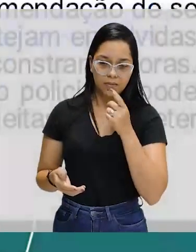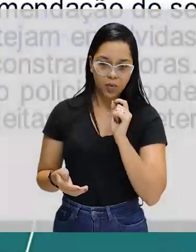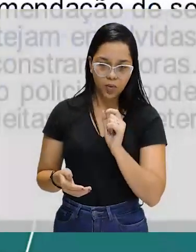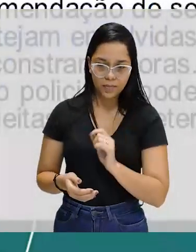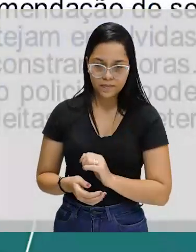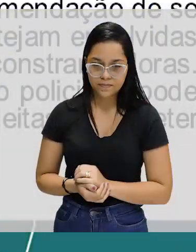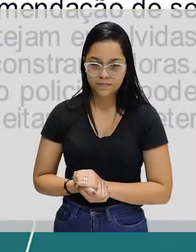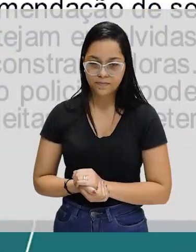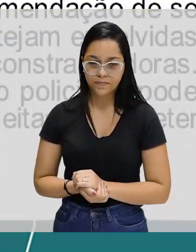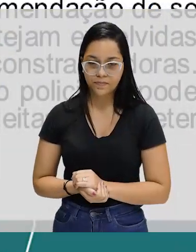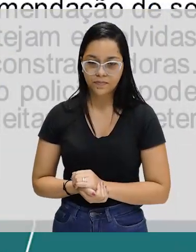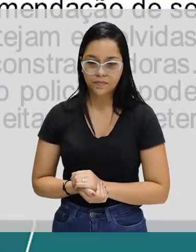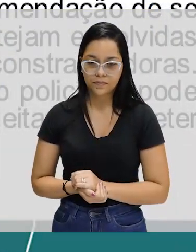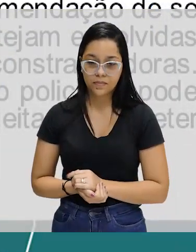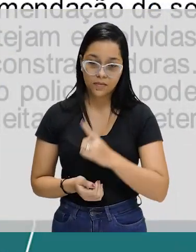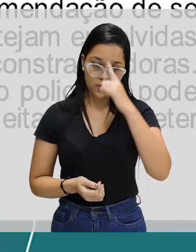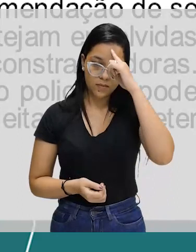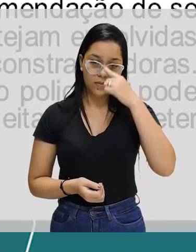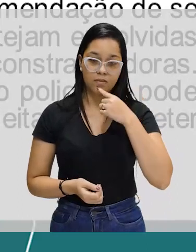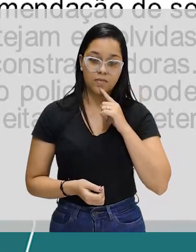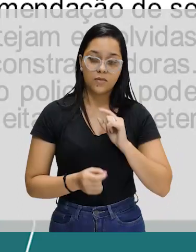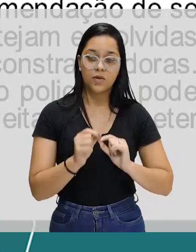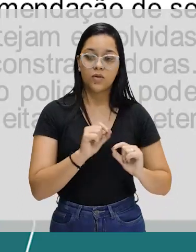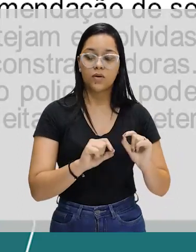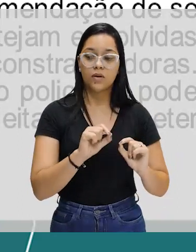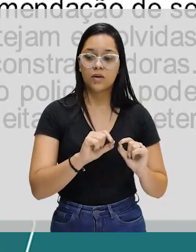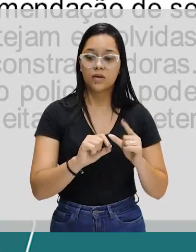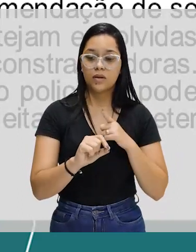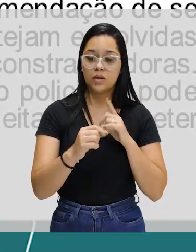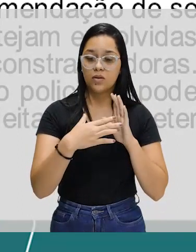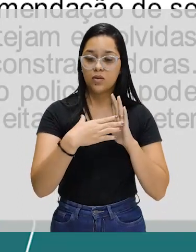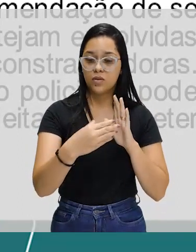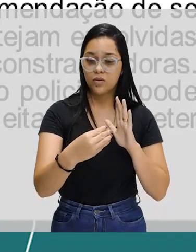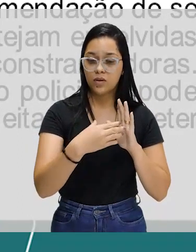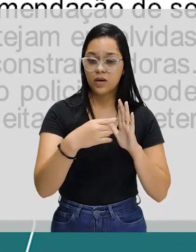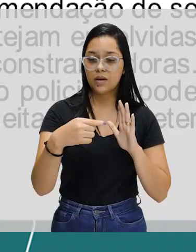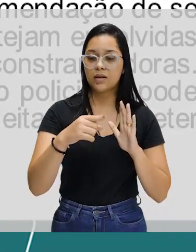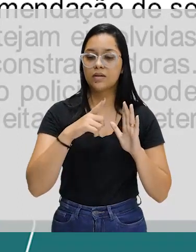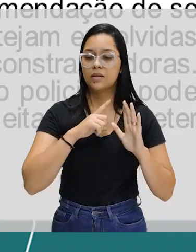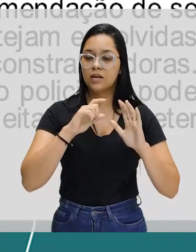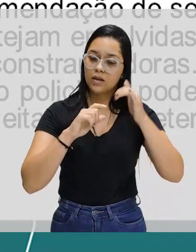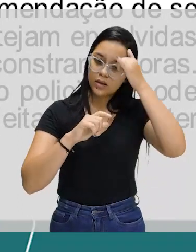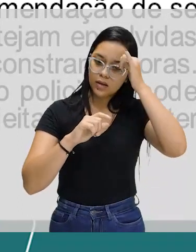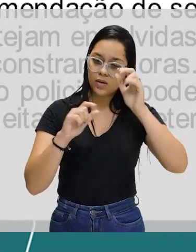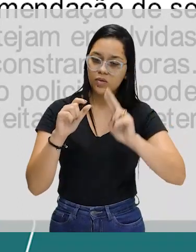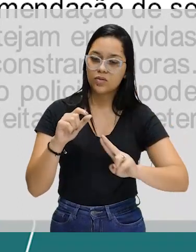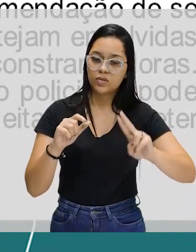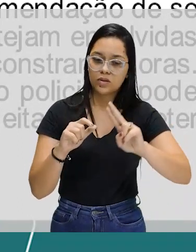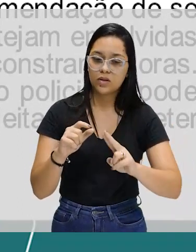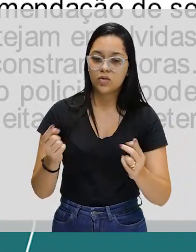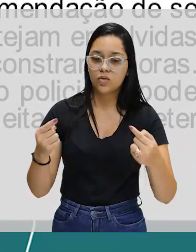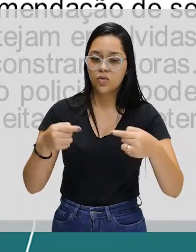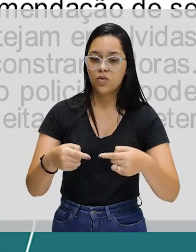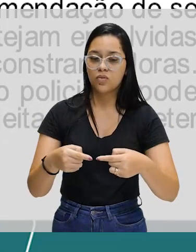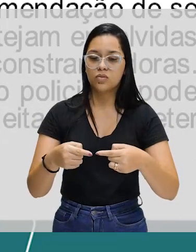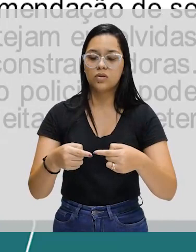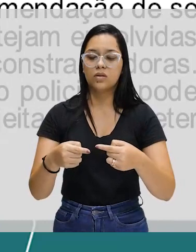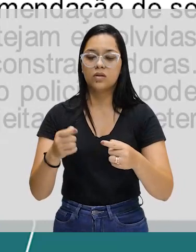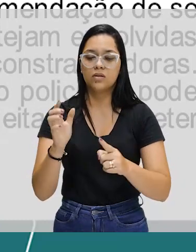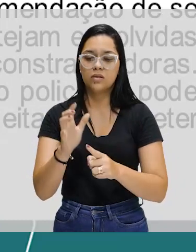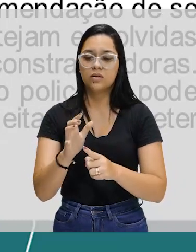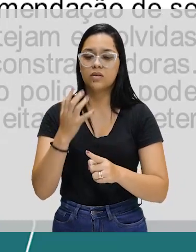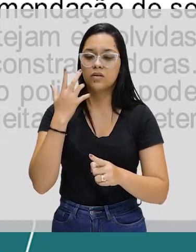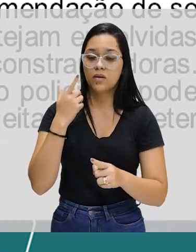questão. A imagem a seguir reproduz um cartaz, utilizado em campanhas contra a exploração